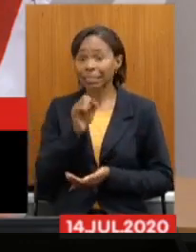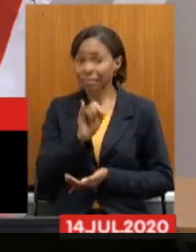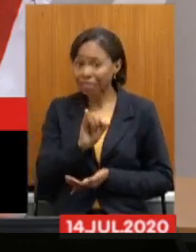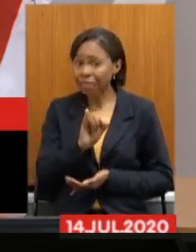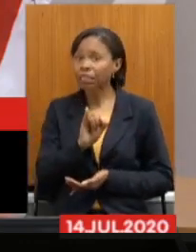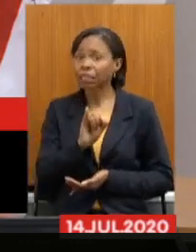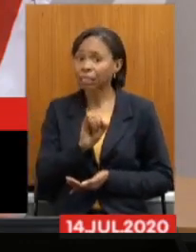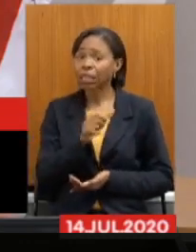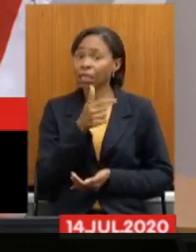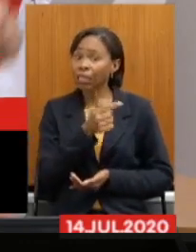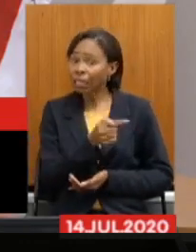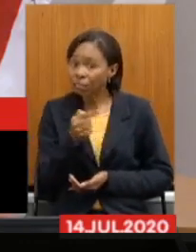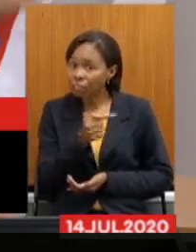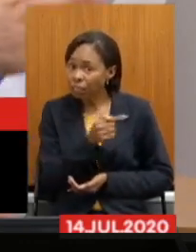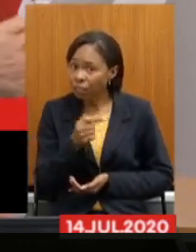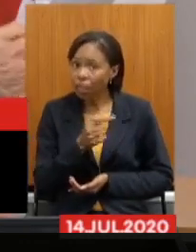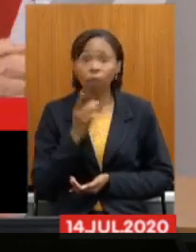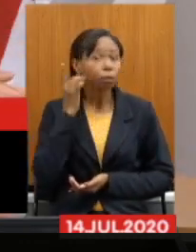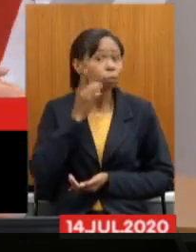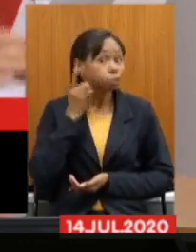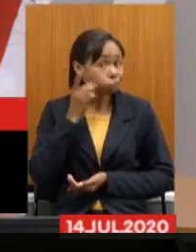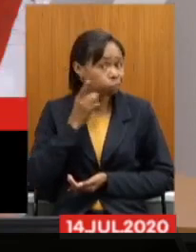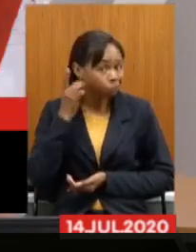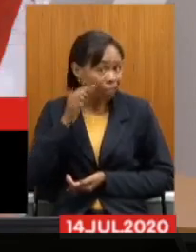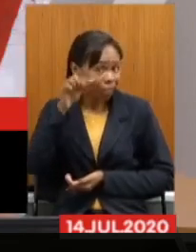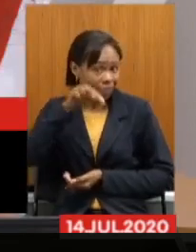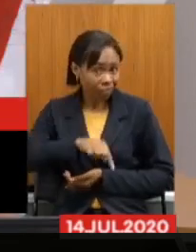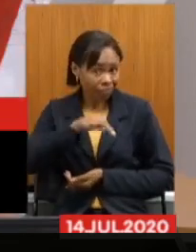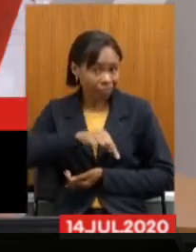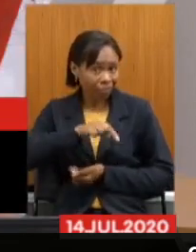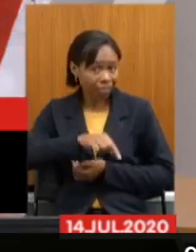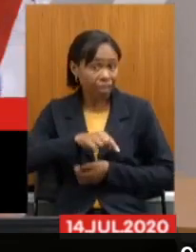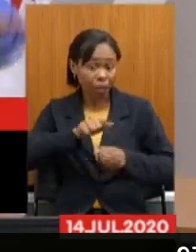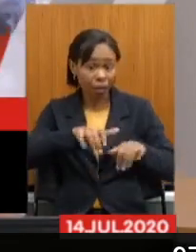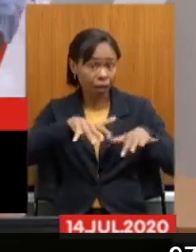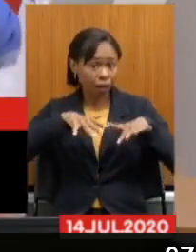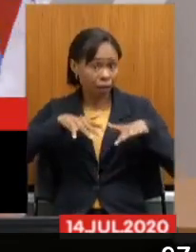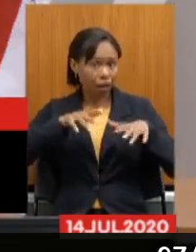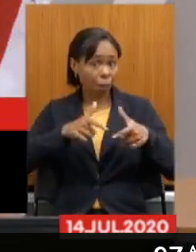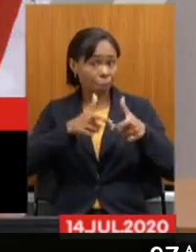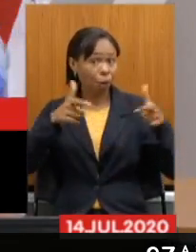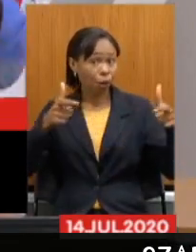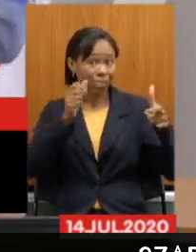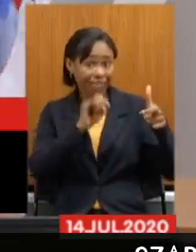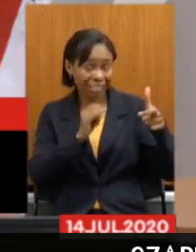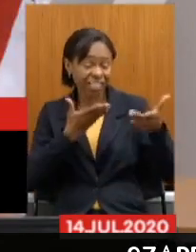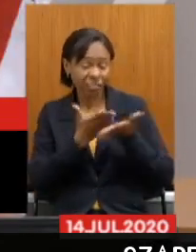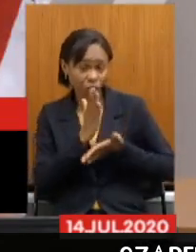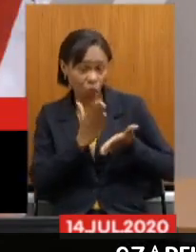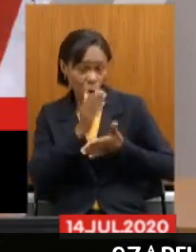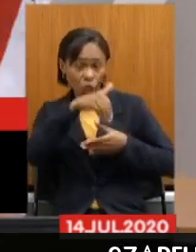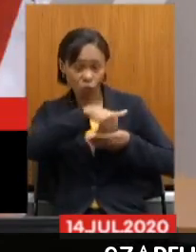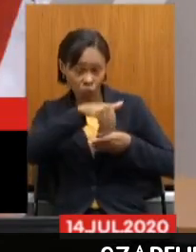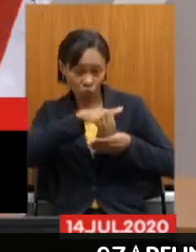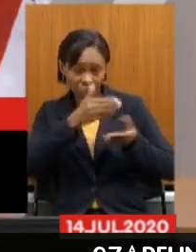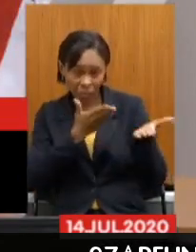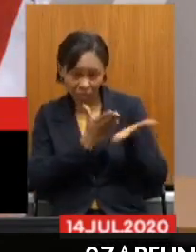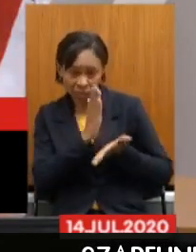os 77 jurados, em sua maioria, né, votarem pela nossa pena de